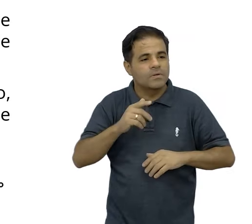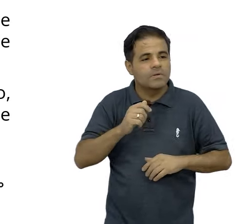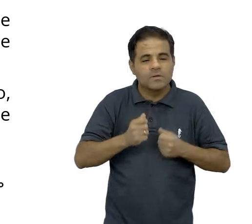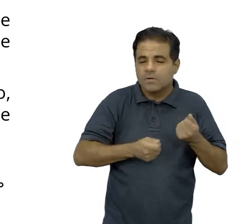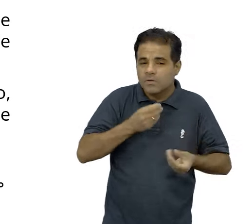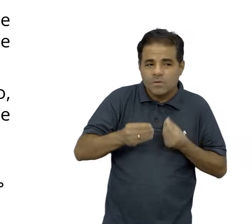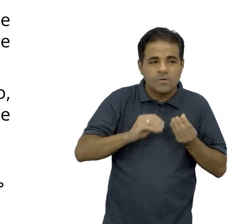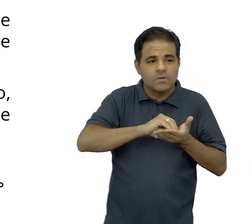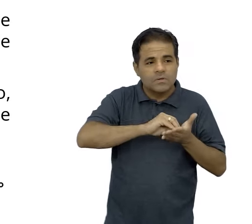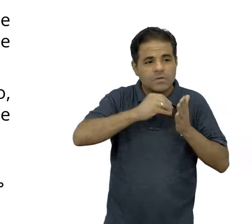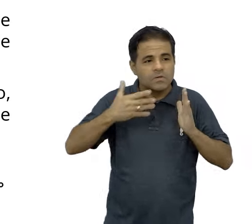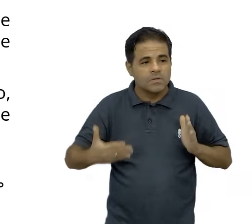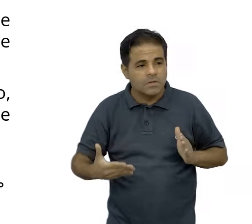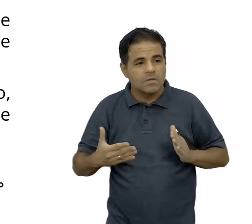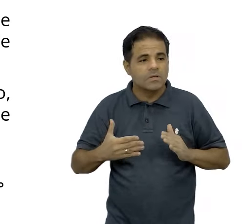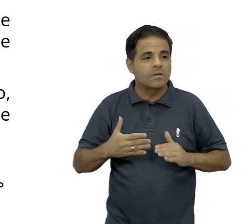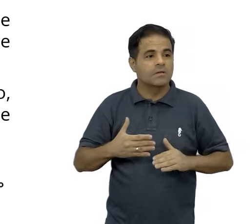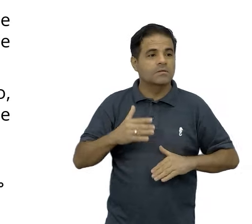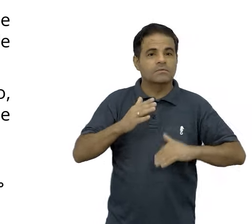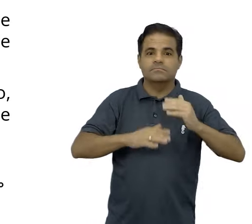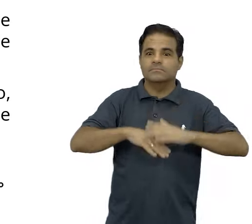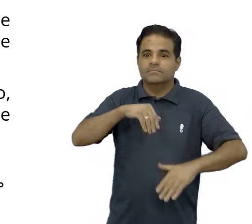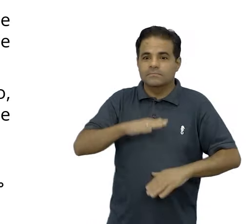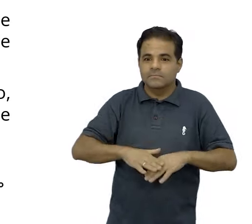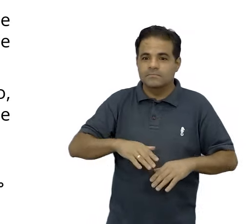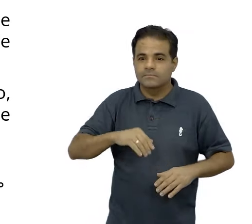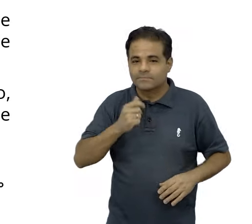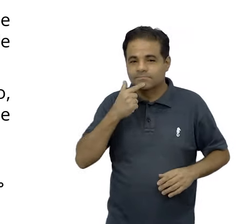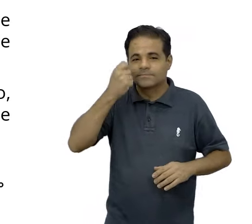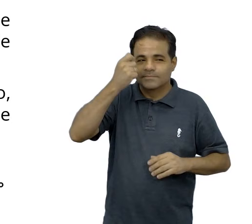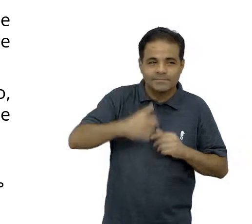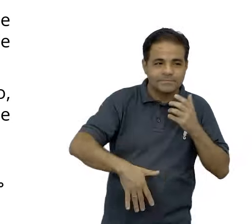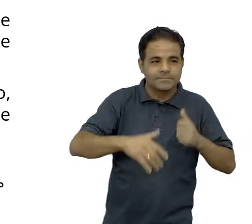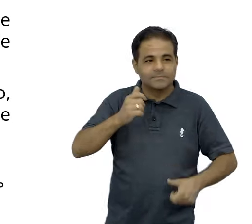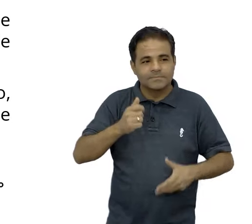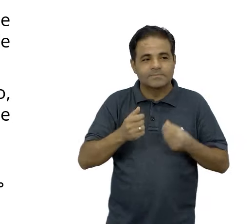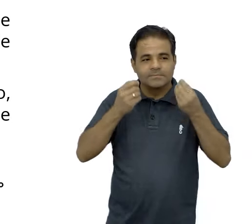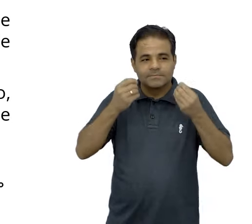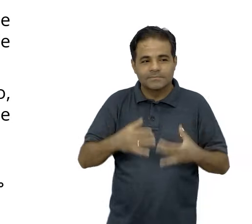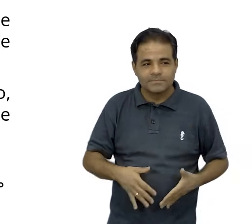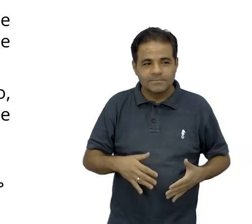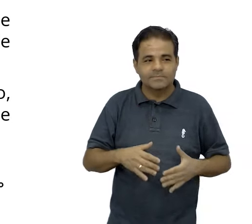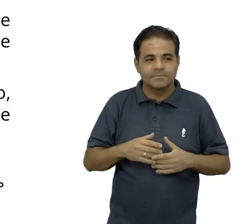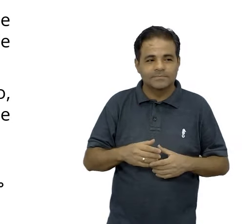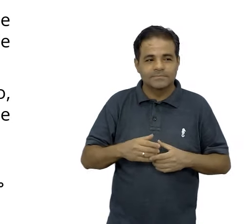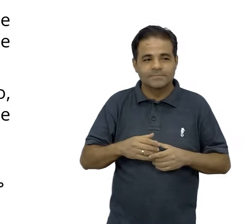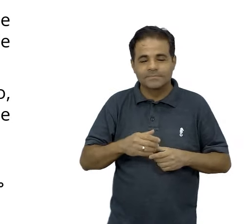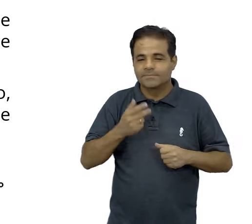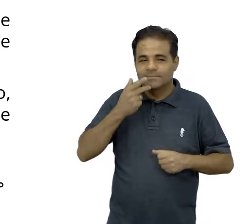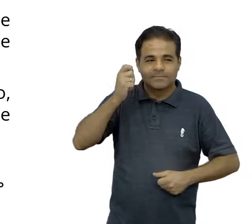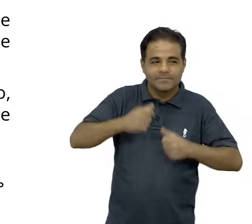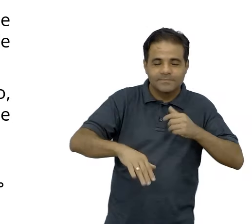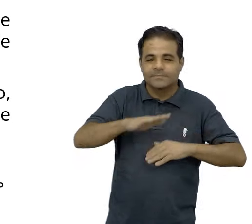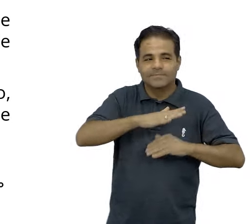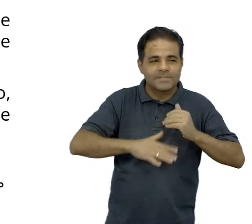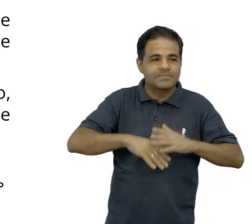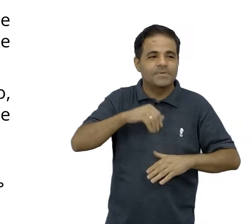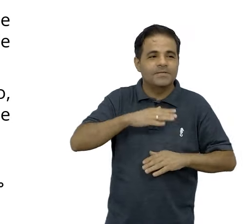curriculares, né? E bem como as avaliações. E também ela serve de base para a